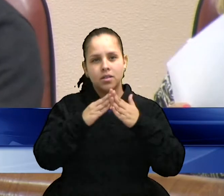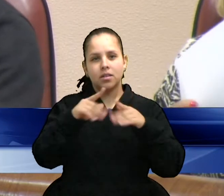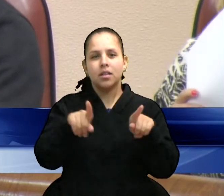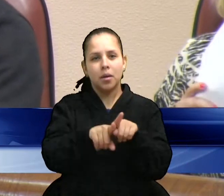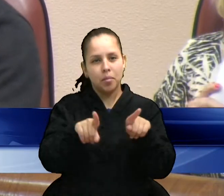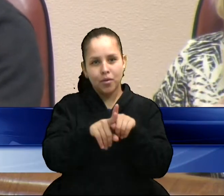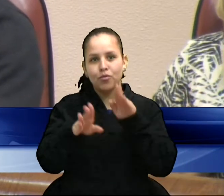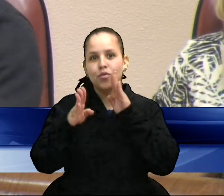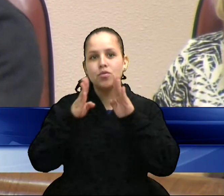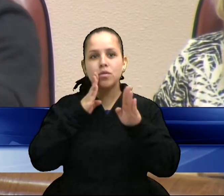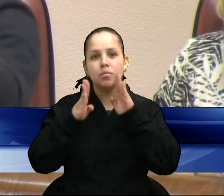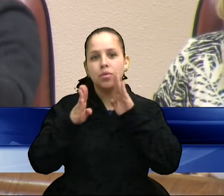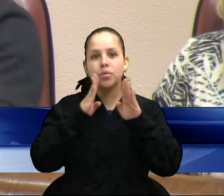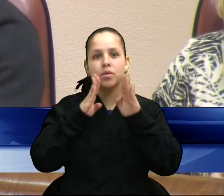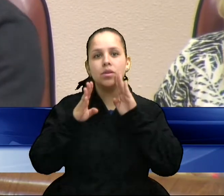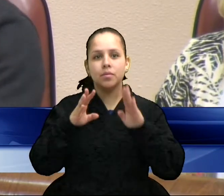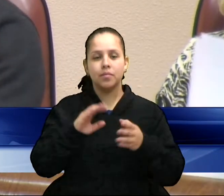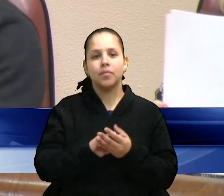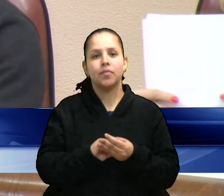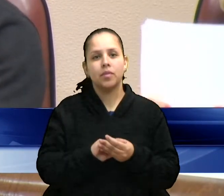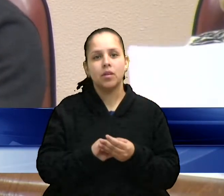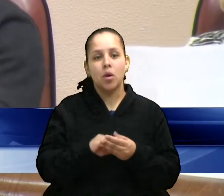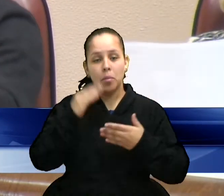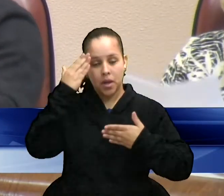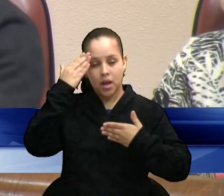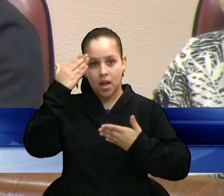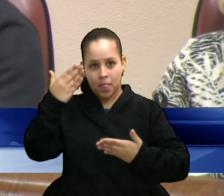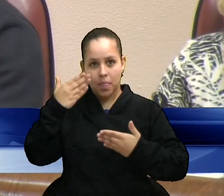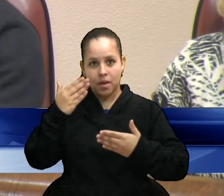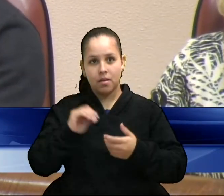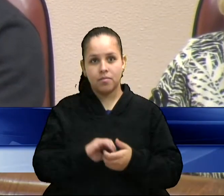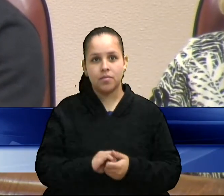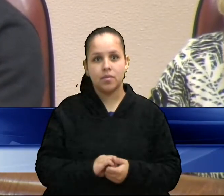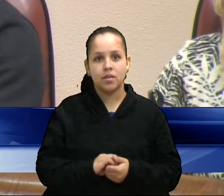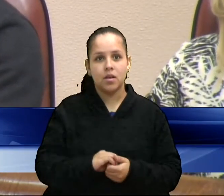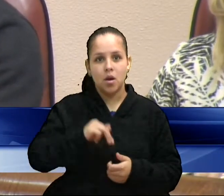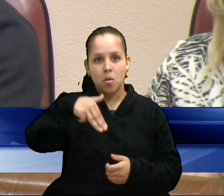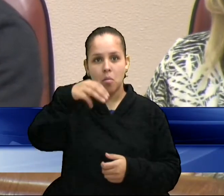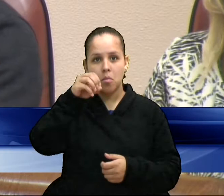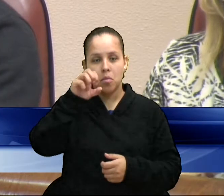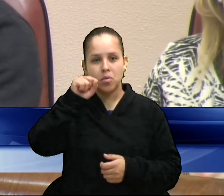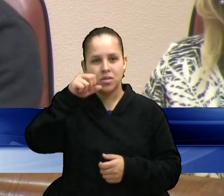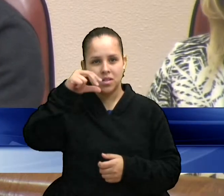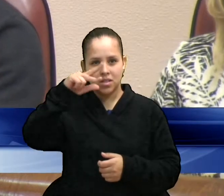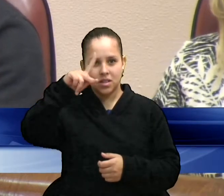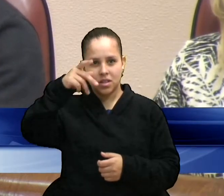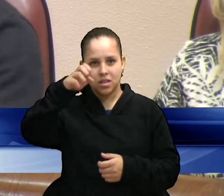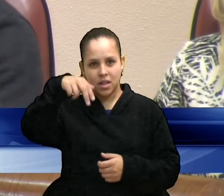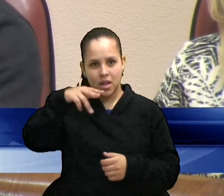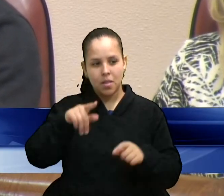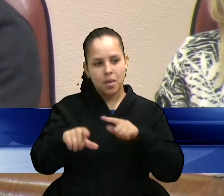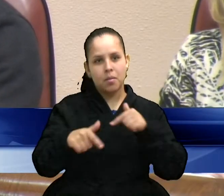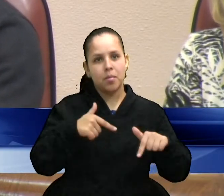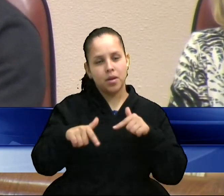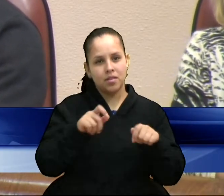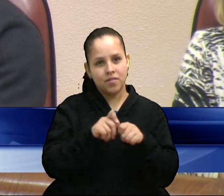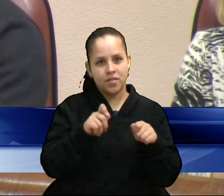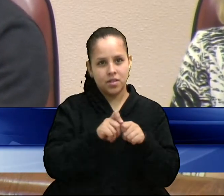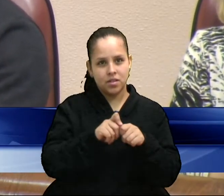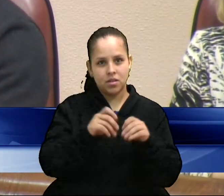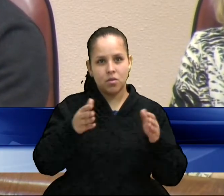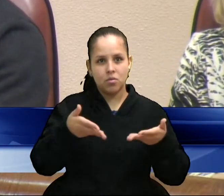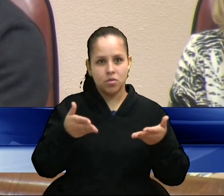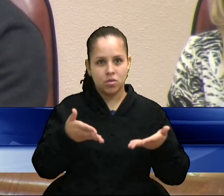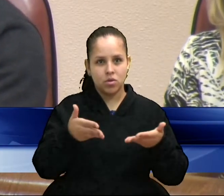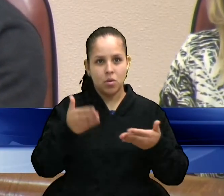Agradecer a participação de todos vocês. Obrigado mais uma vez ao nosso assessor Mosquen pelo trabalho que fez para essa reunião. Agradecemos